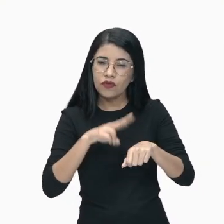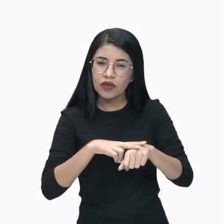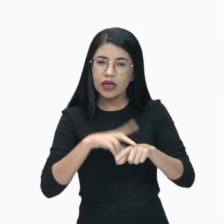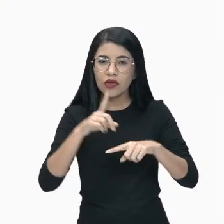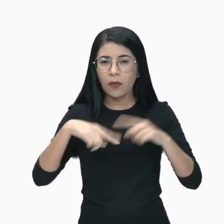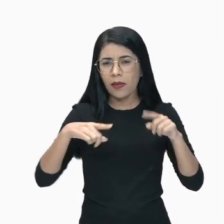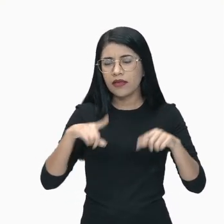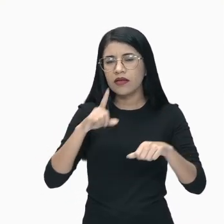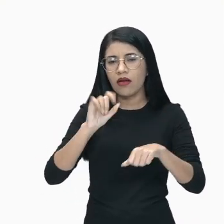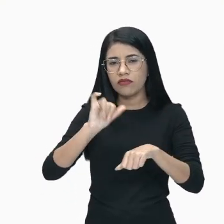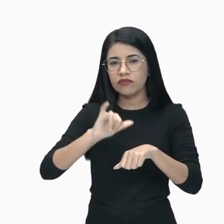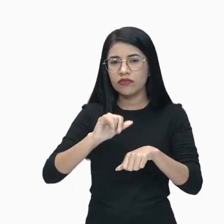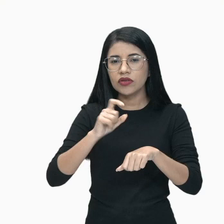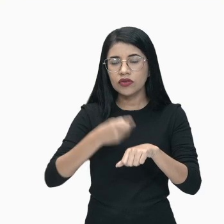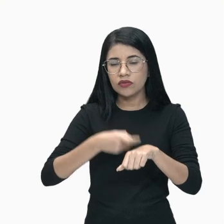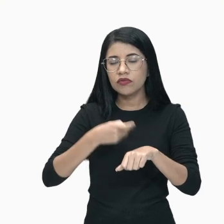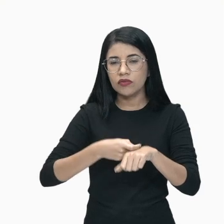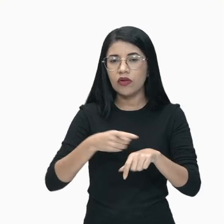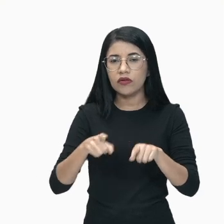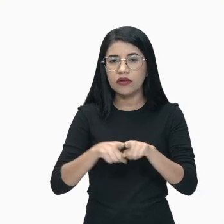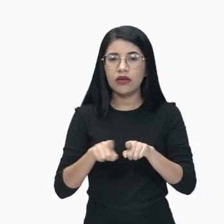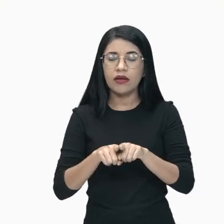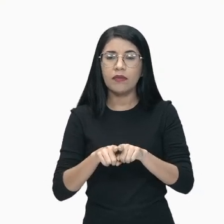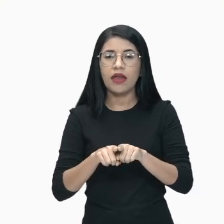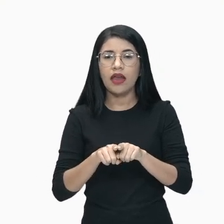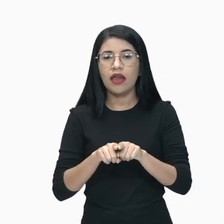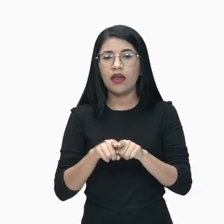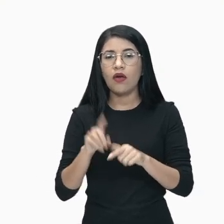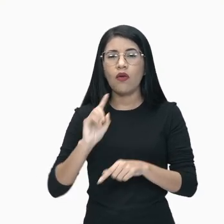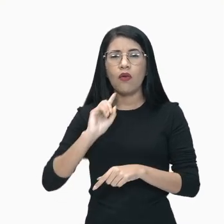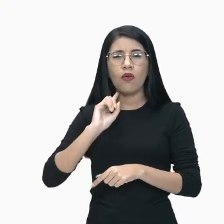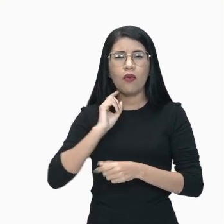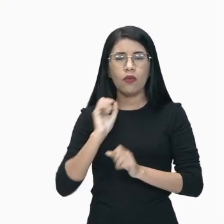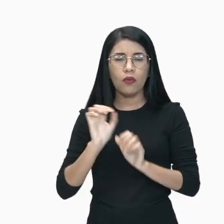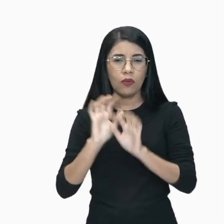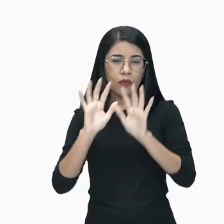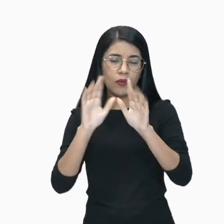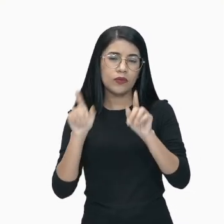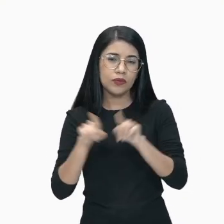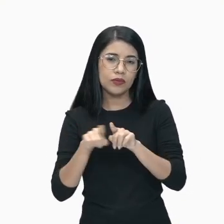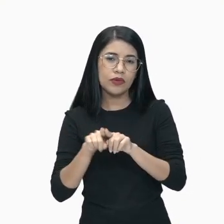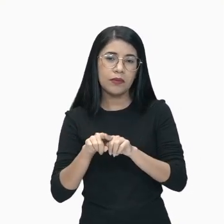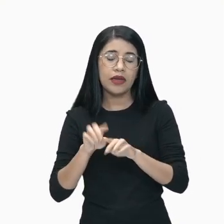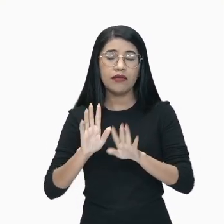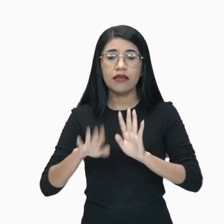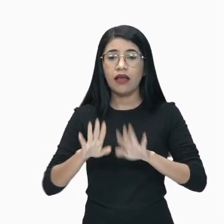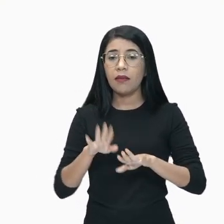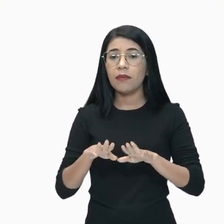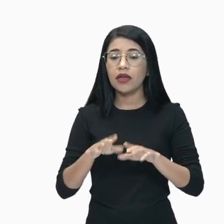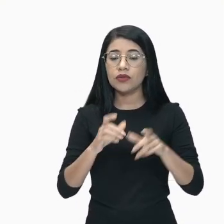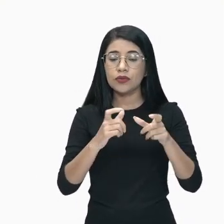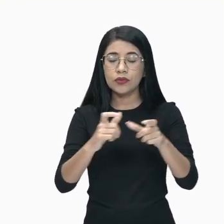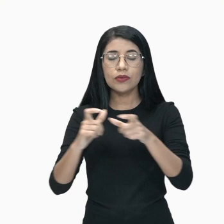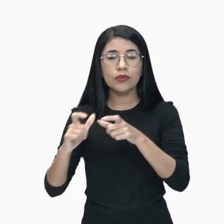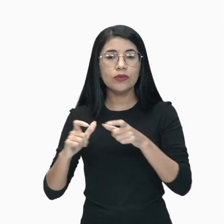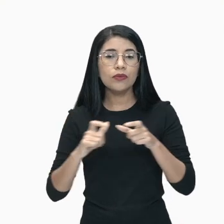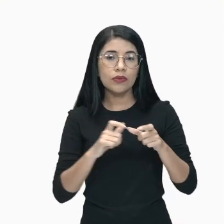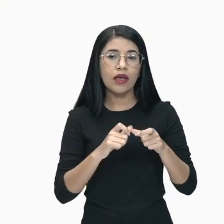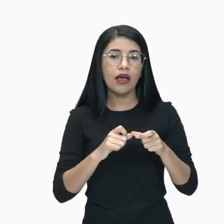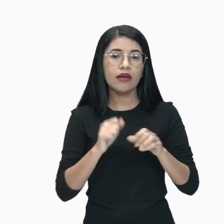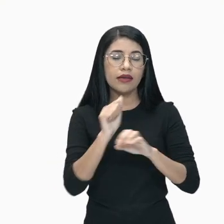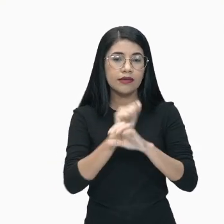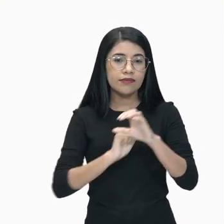material sólido, ou dentro de um gás, o K vai mudando conforme o meio onde as cargas